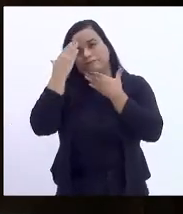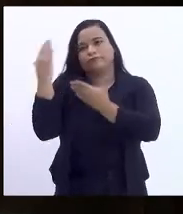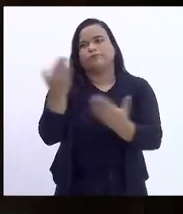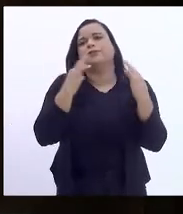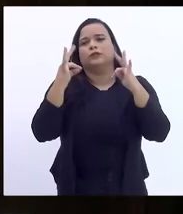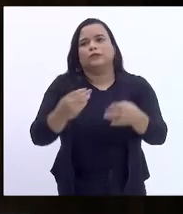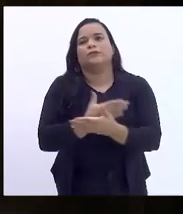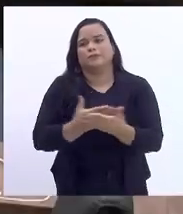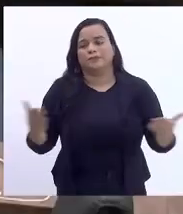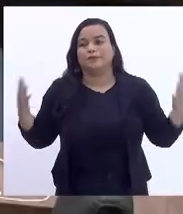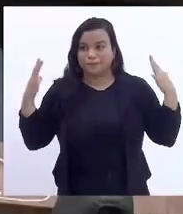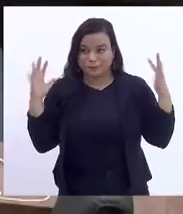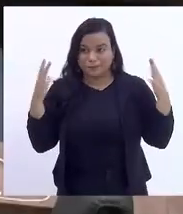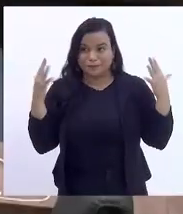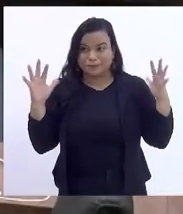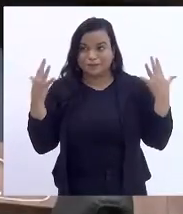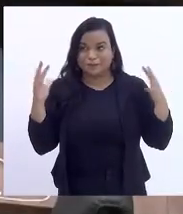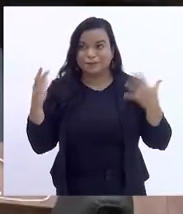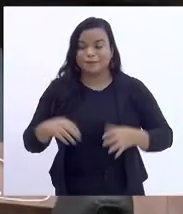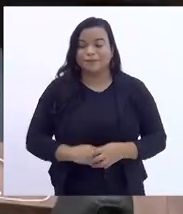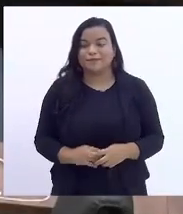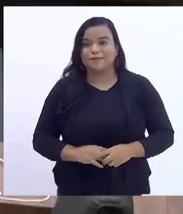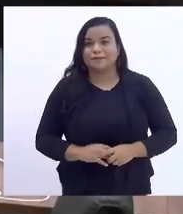todos a todos Oi